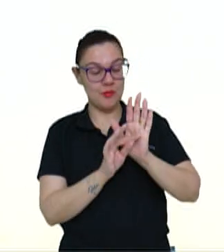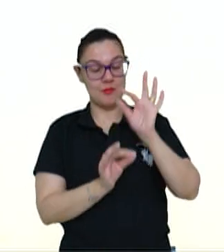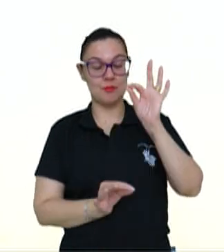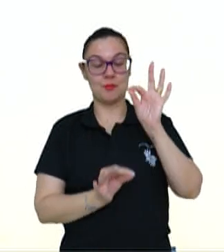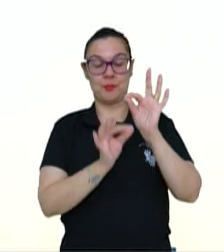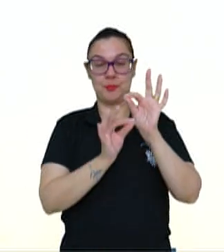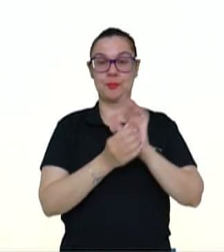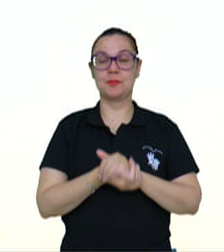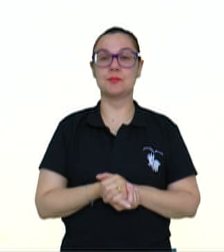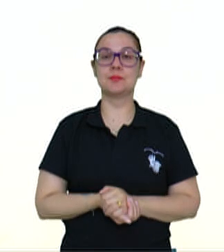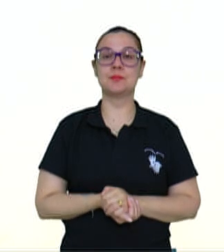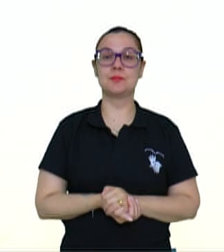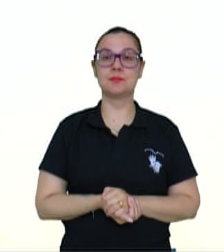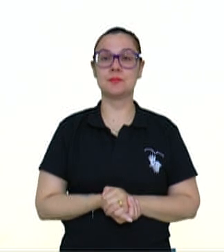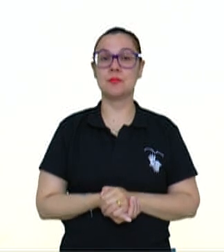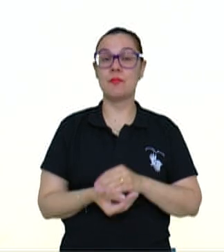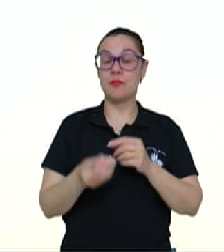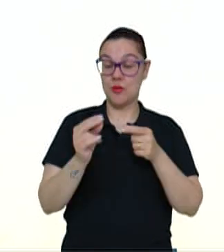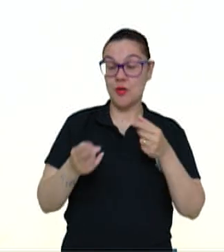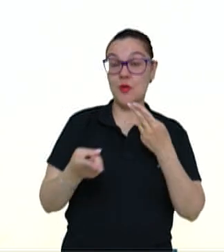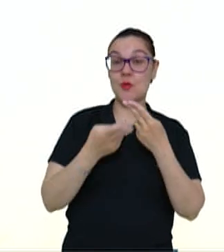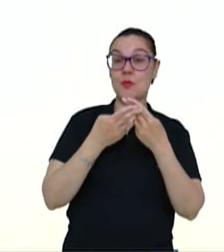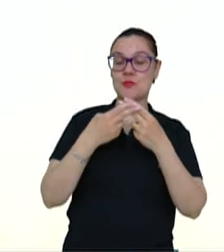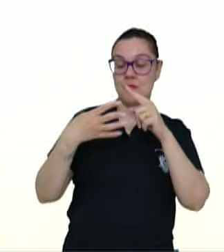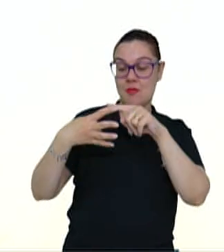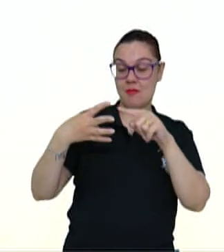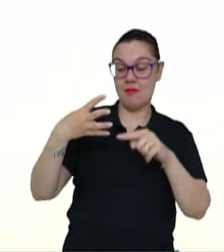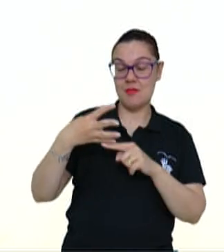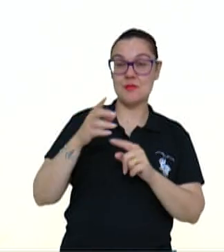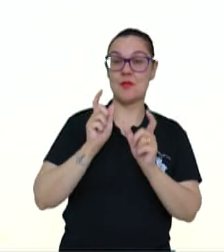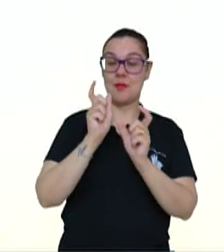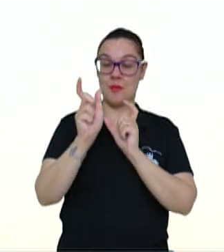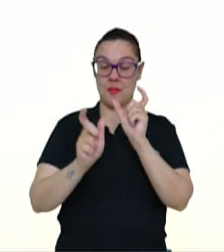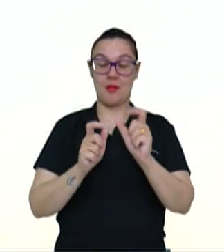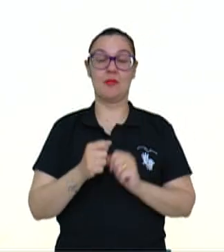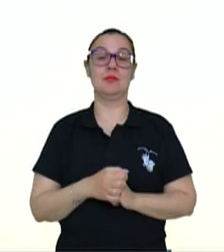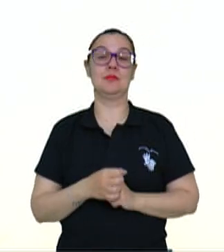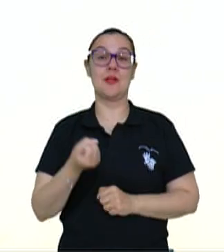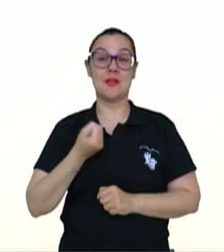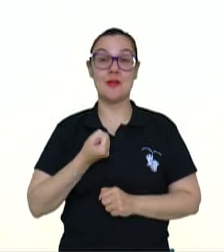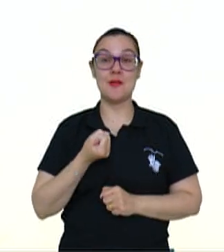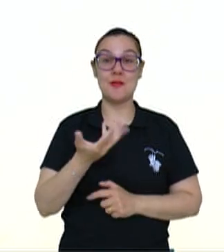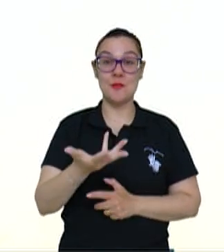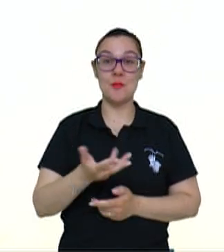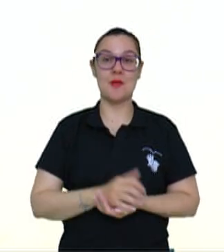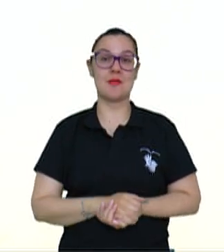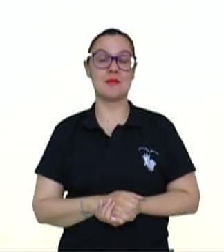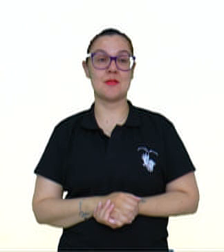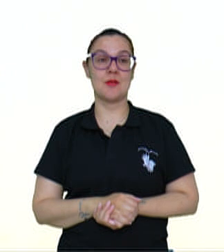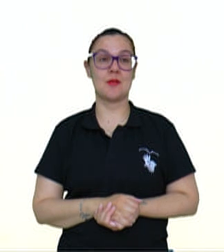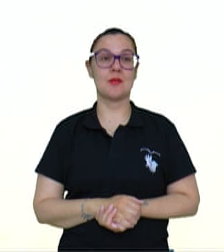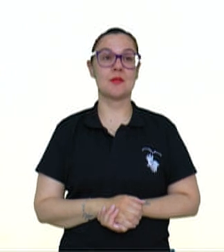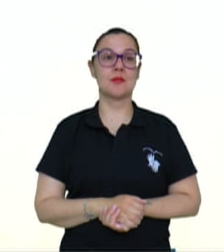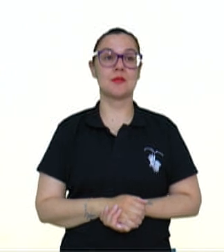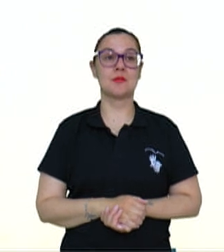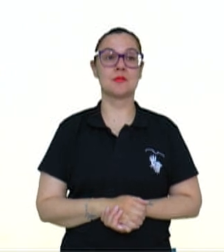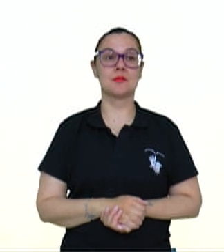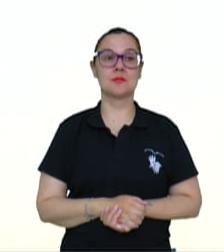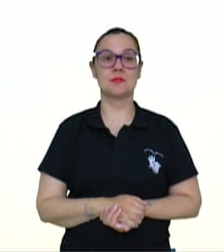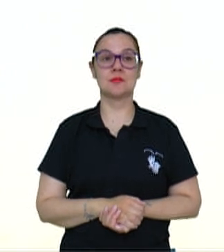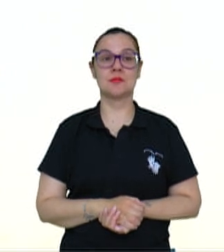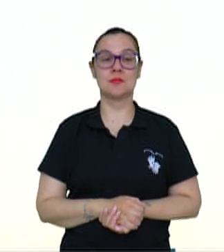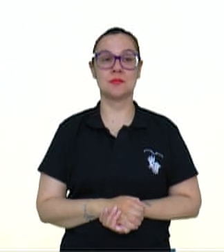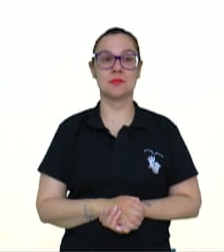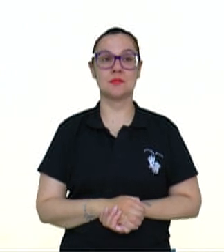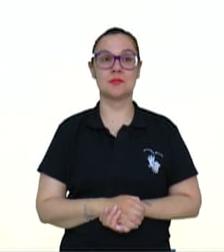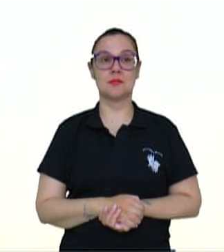texto aí que utilize essas 4 palavrinhas de enumeração. Observa a tira de Quino e escreve que